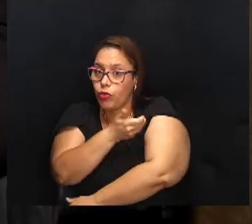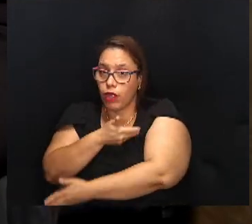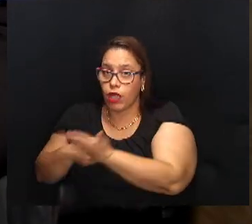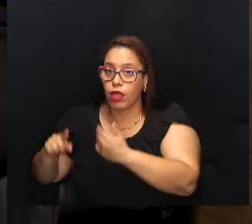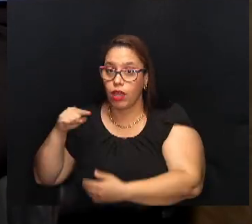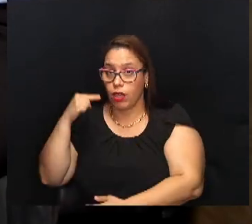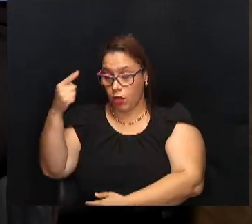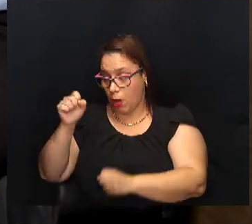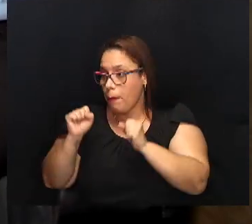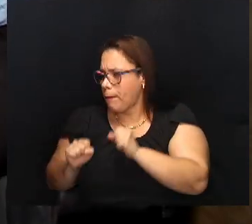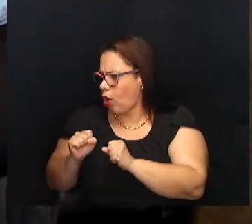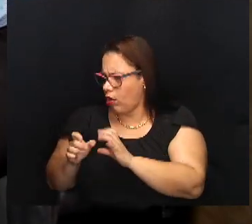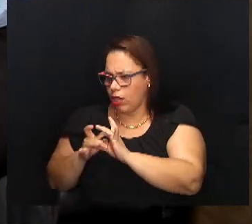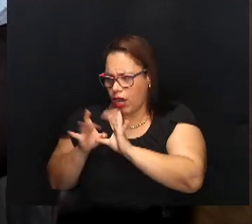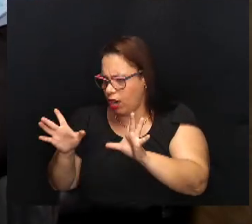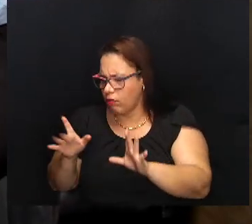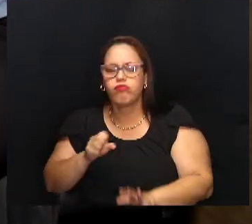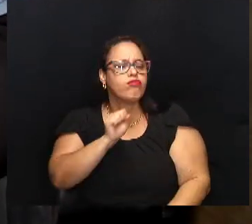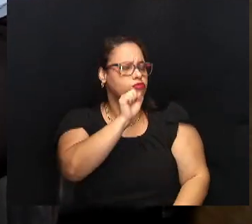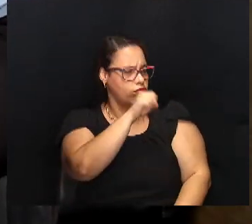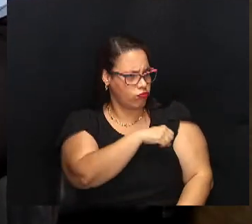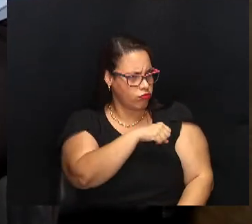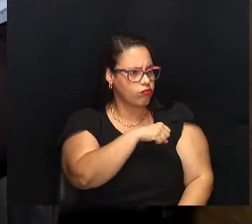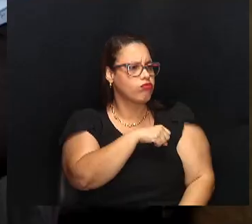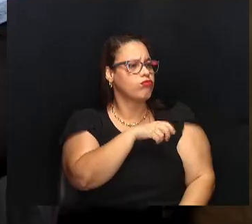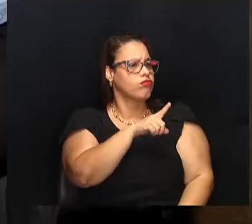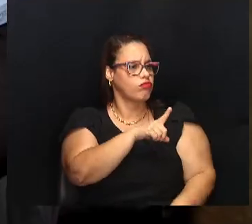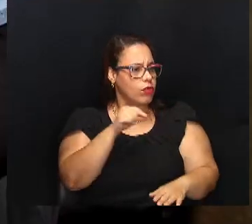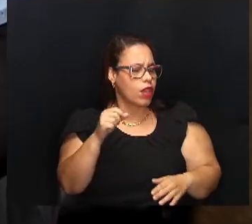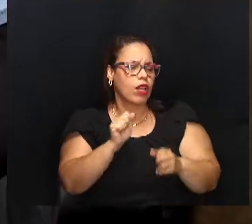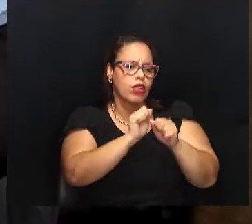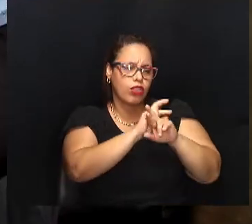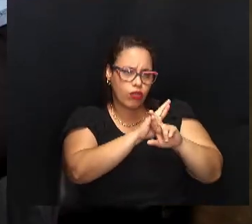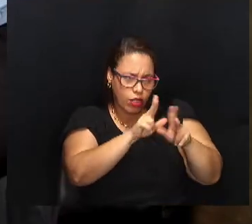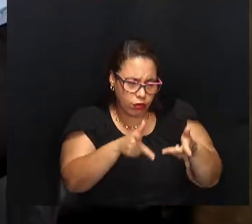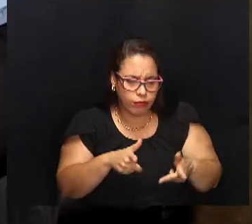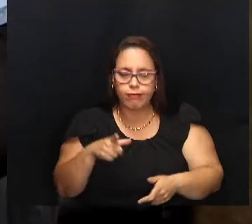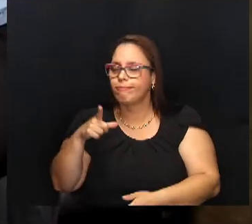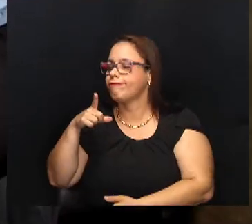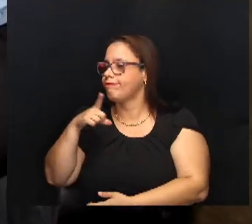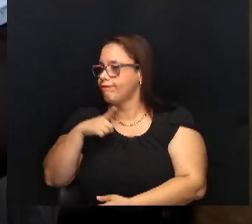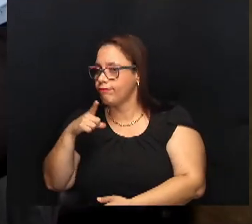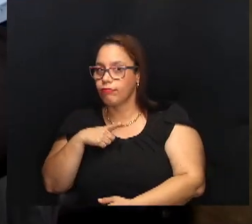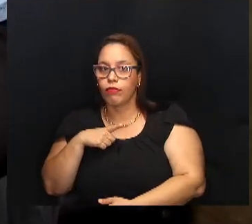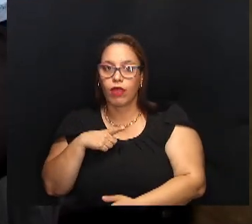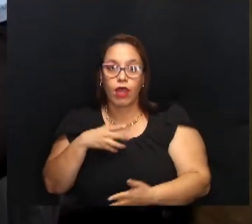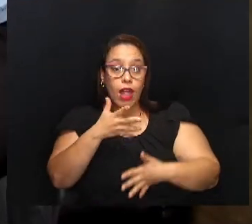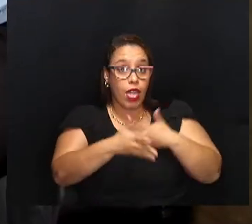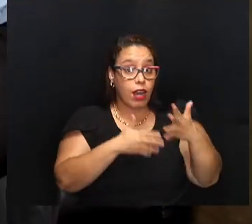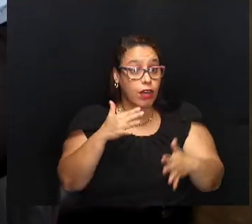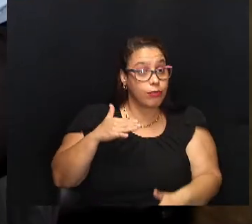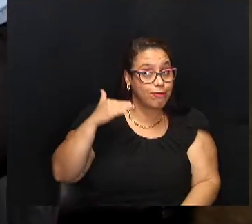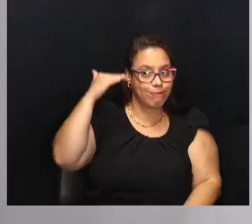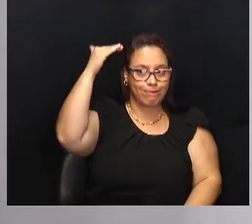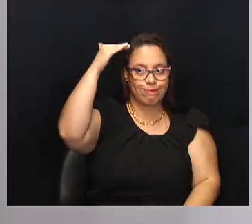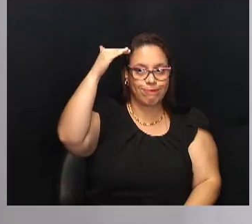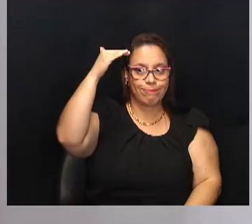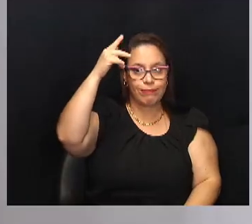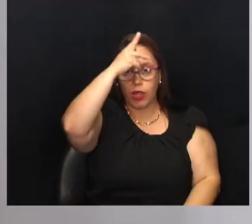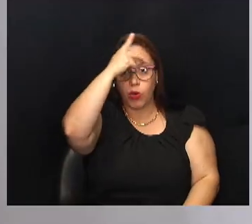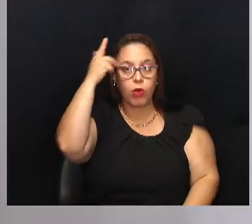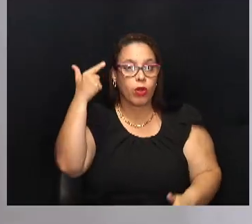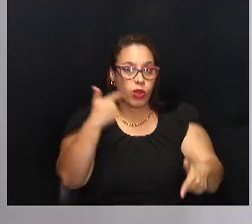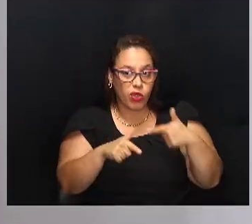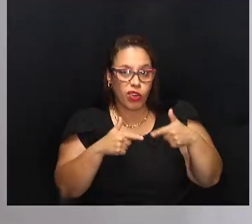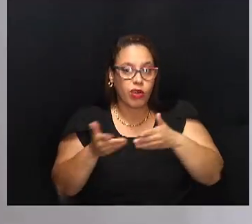daqui também podem participar lá? Sim, tem de Porque fora. a atividade é diferente, né? Eu tenho, inclusive no Libras eu tenho adultos, né? Pessoas que trabalham,